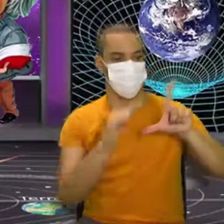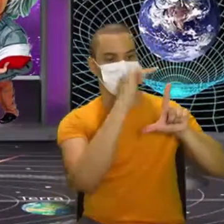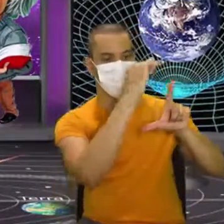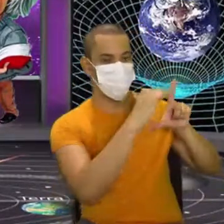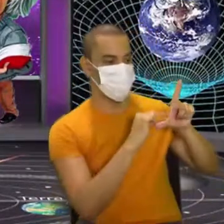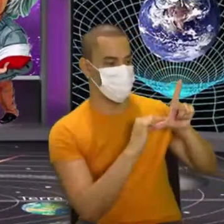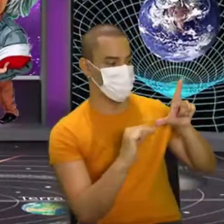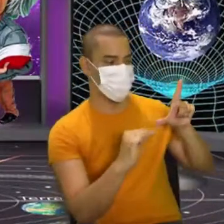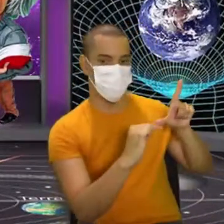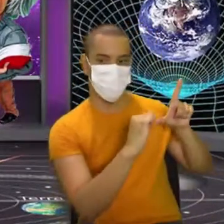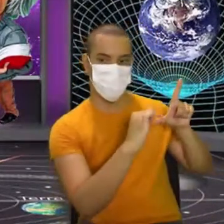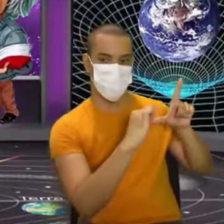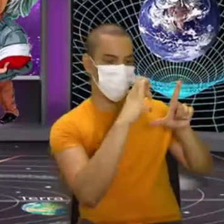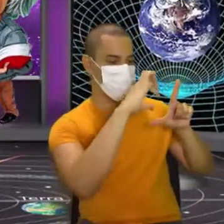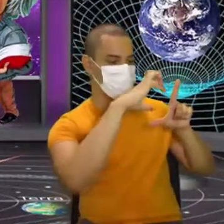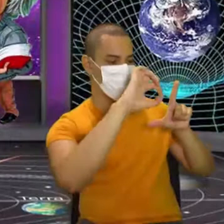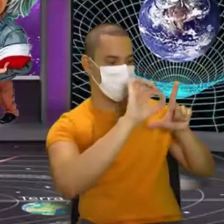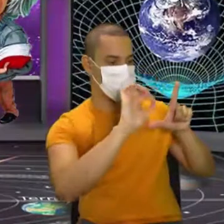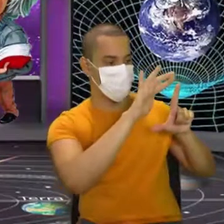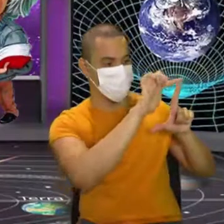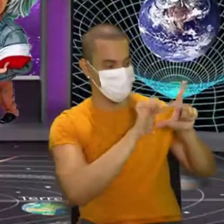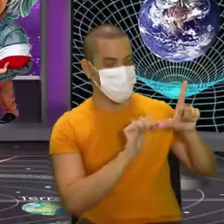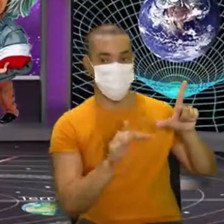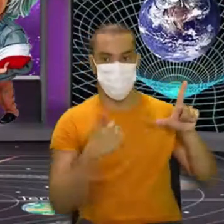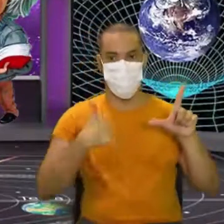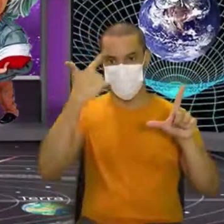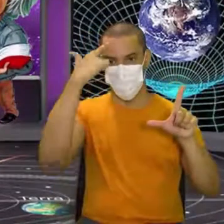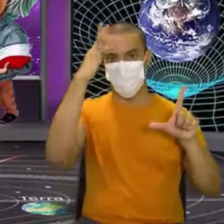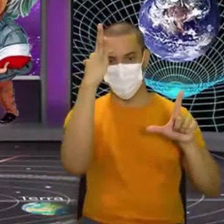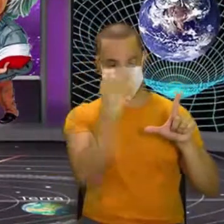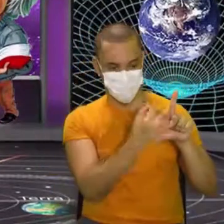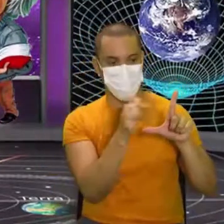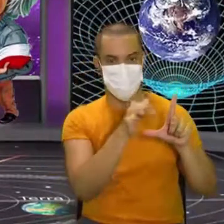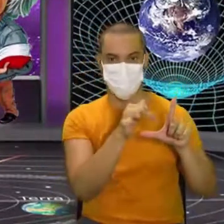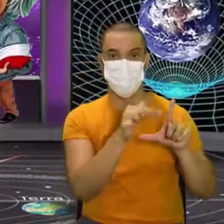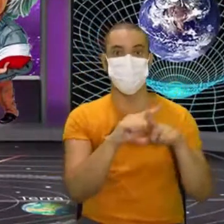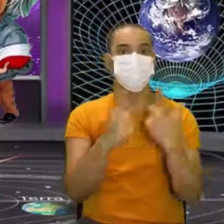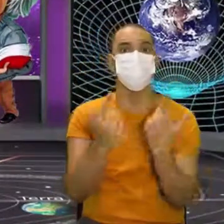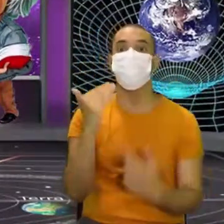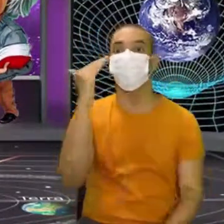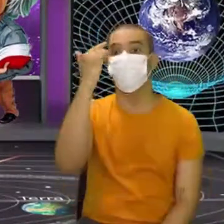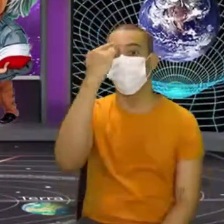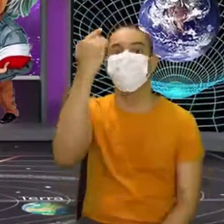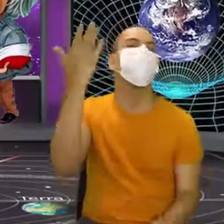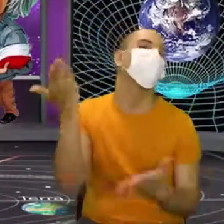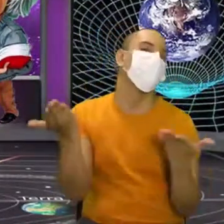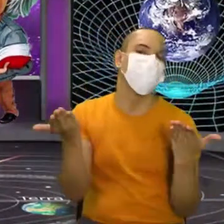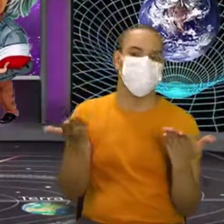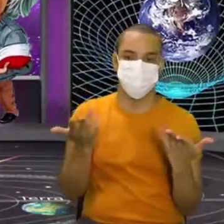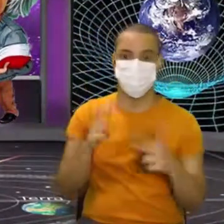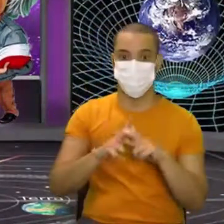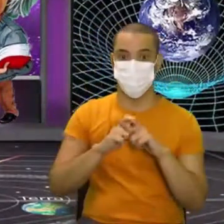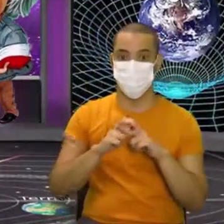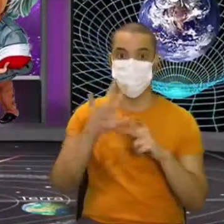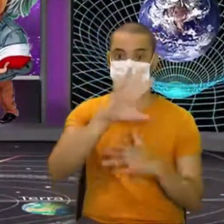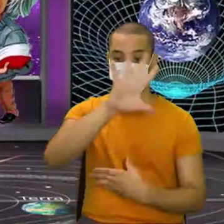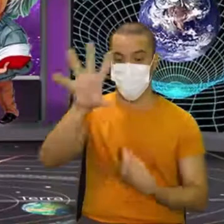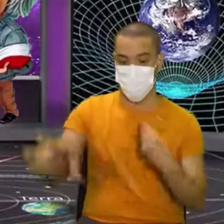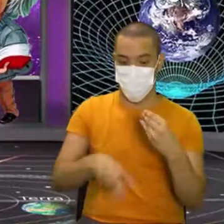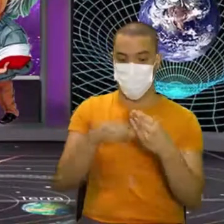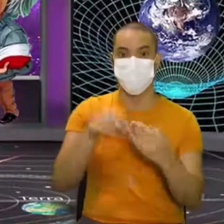de 90 graus aqui certo Então essa é a ideia a pro sou só